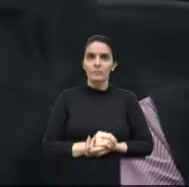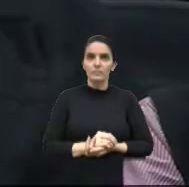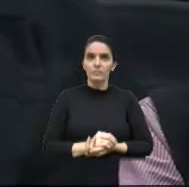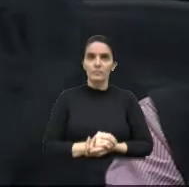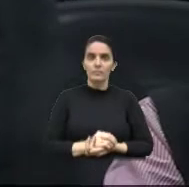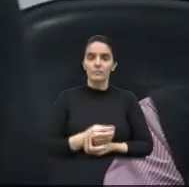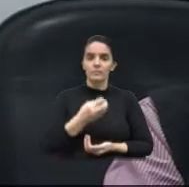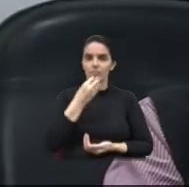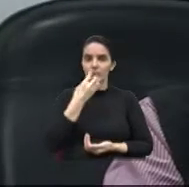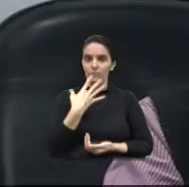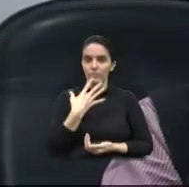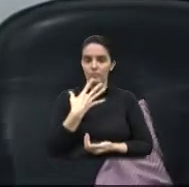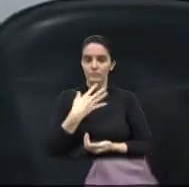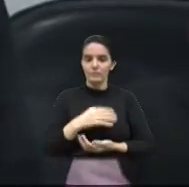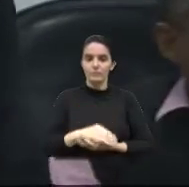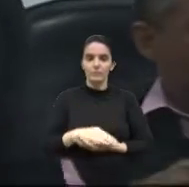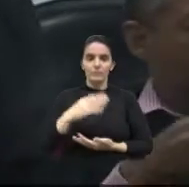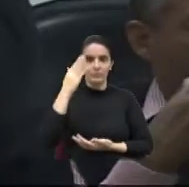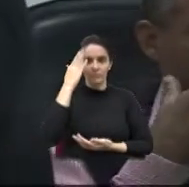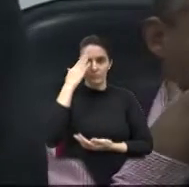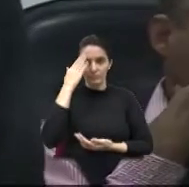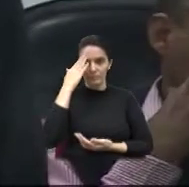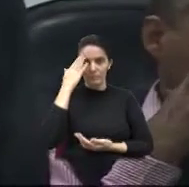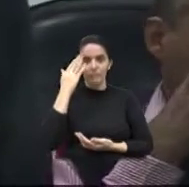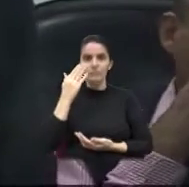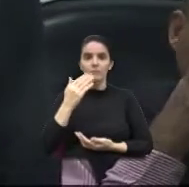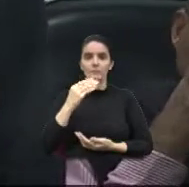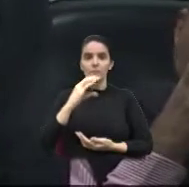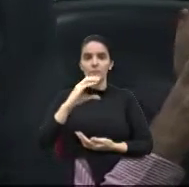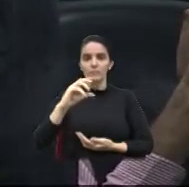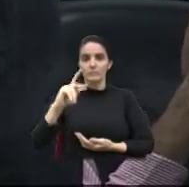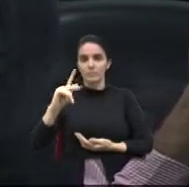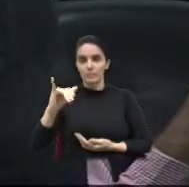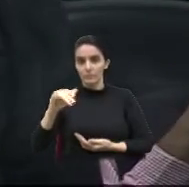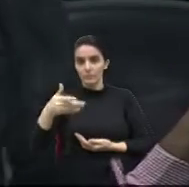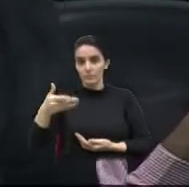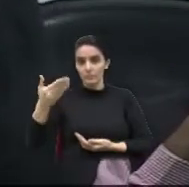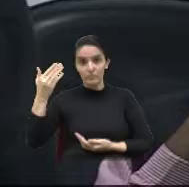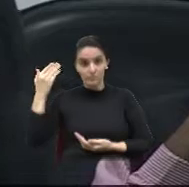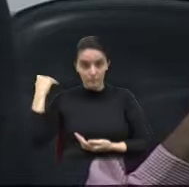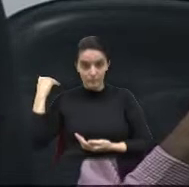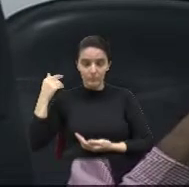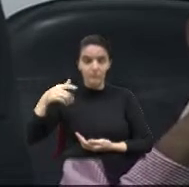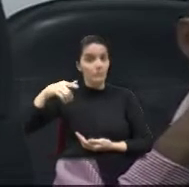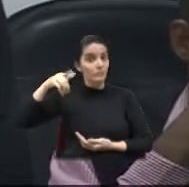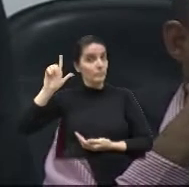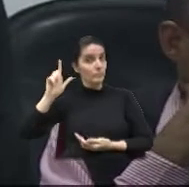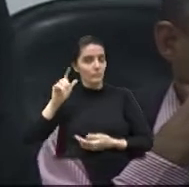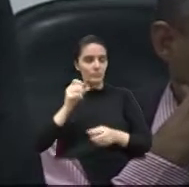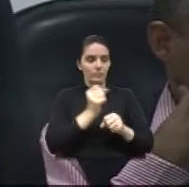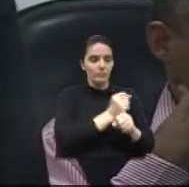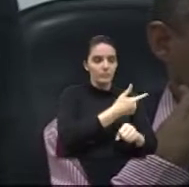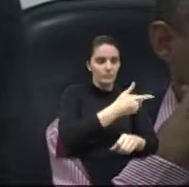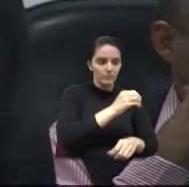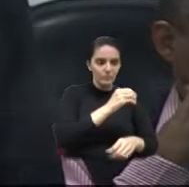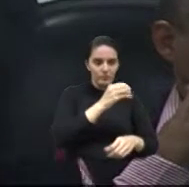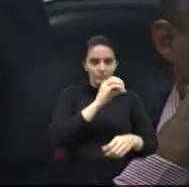gente tivesse, antes de qualquer pensamento numa CPI, fazer um estudo, como a vereadora falou, de 2005 para